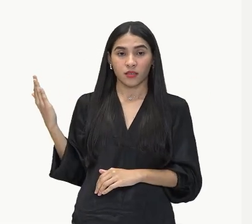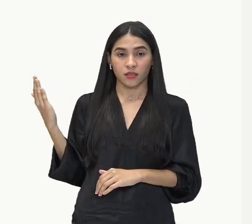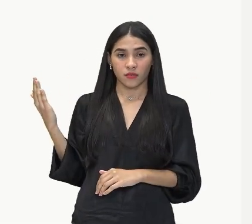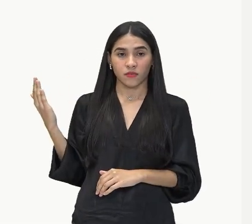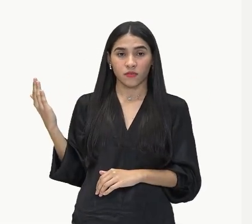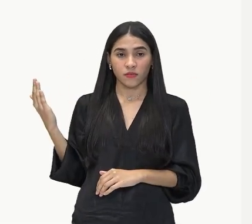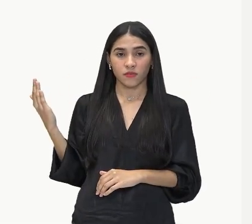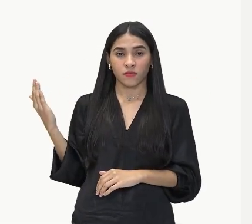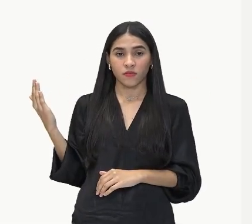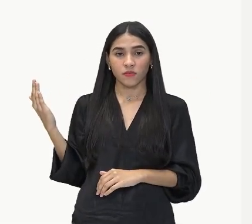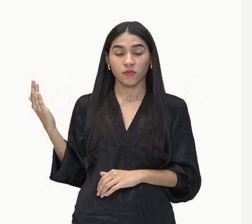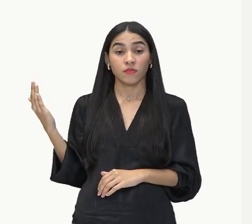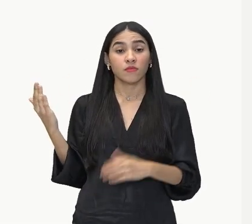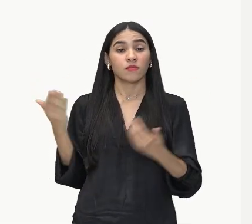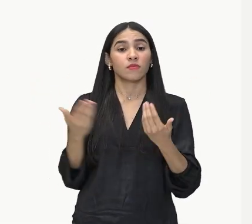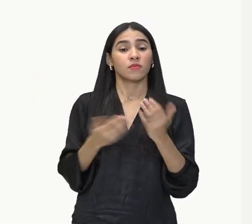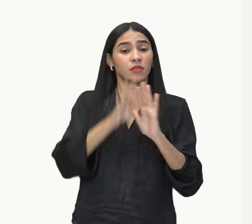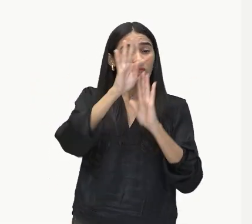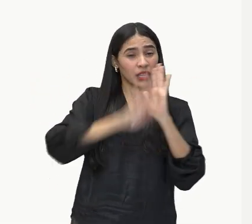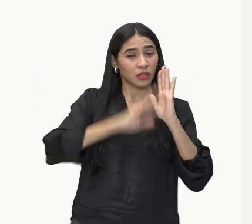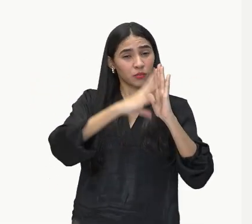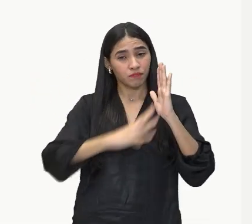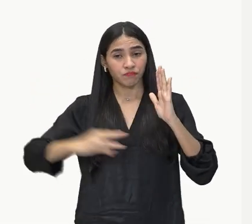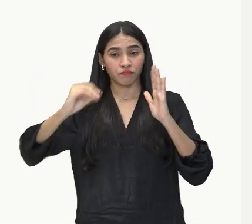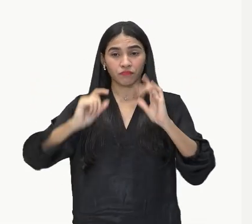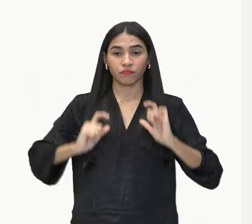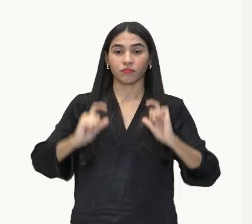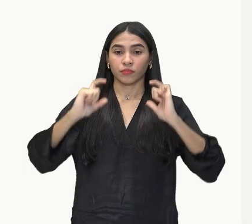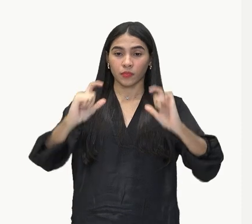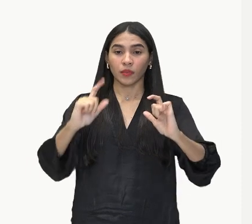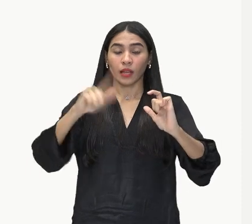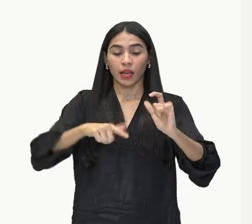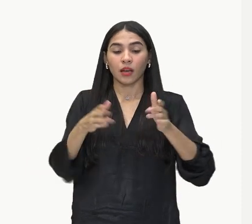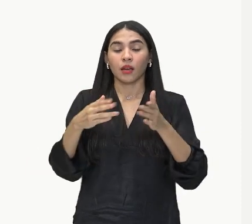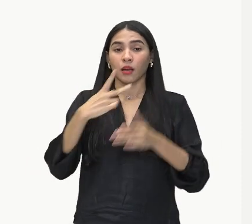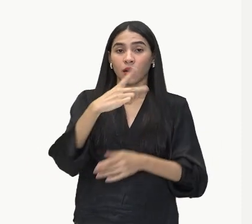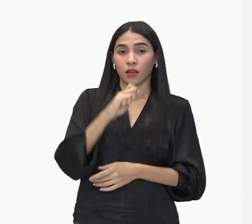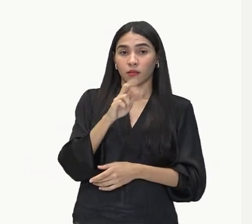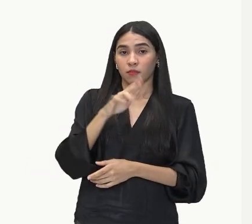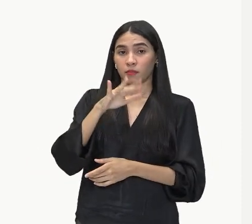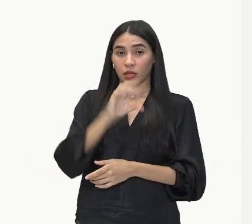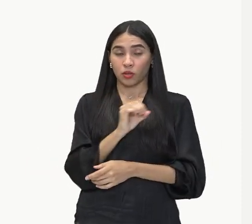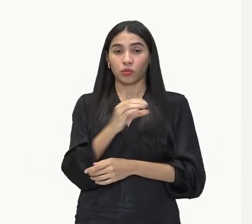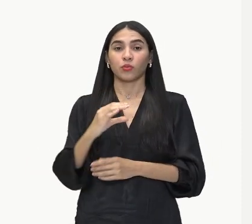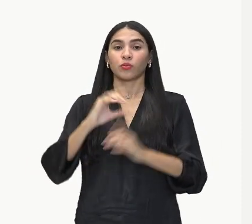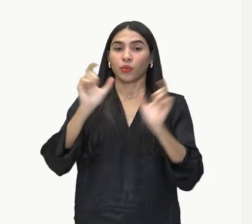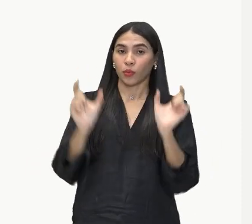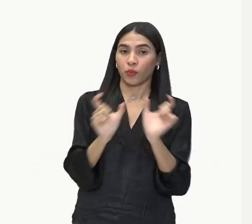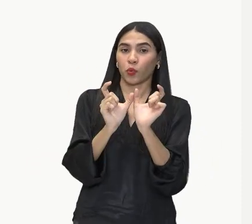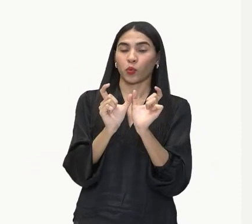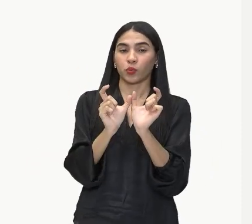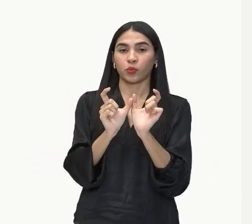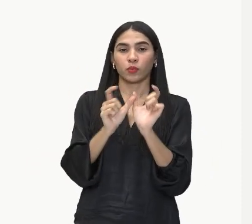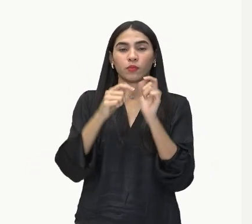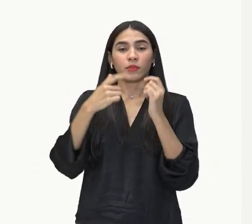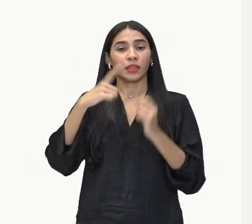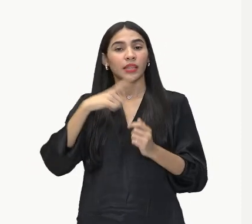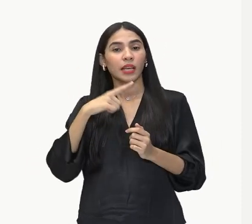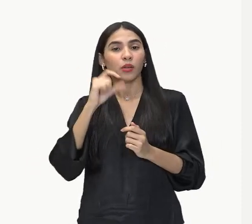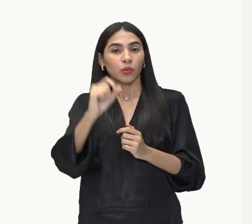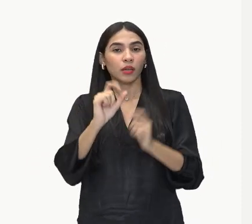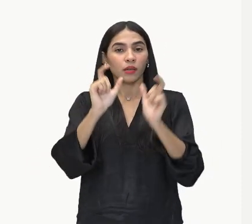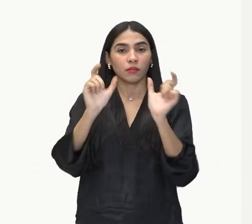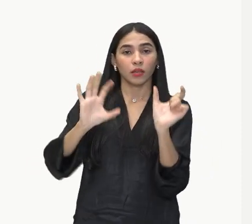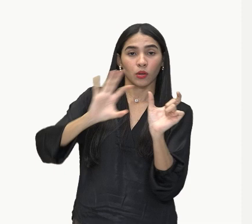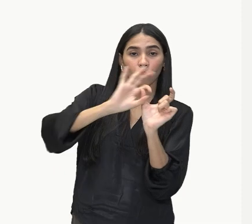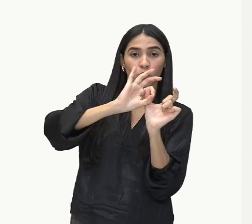para vocês, que nós retiramos lá do nosso texto, é um período composto, ok? Percebam que ele tem a presença da